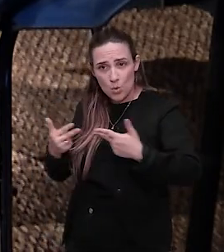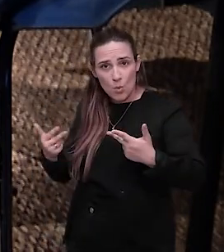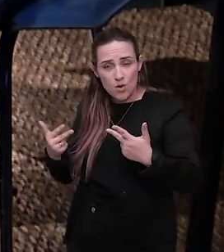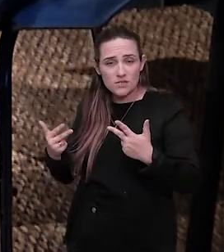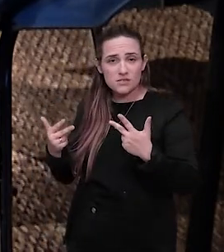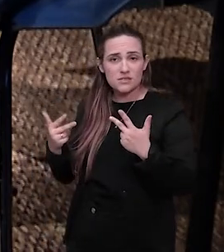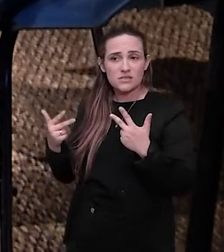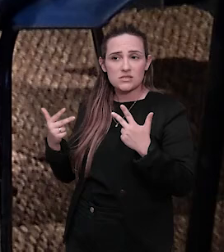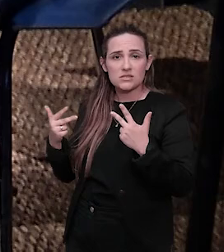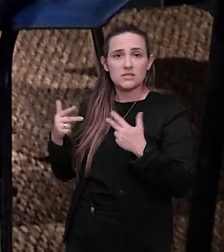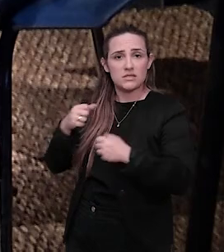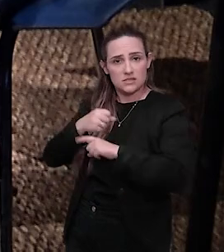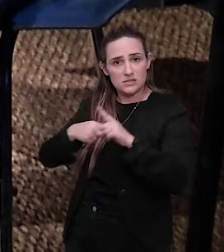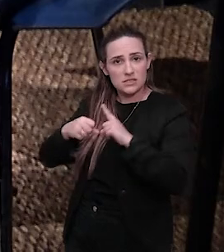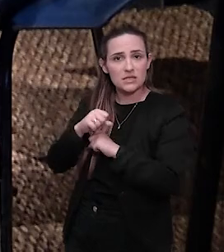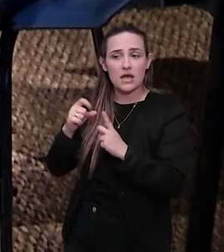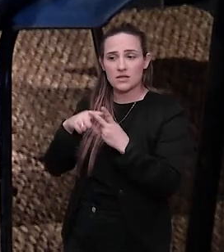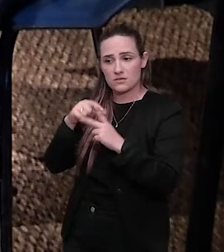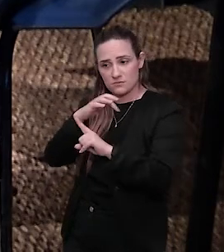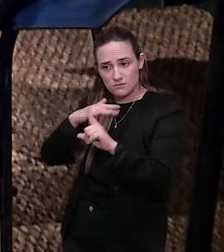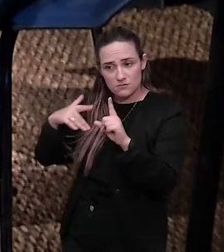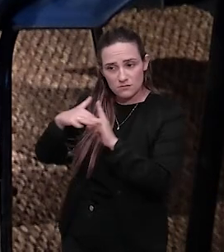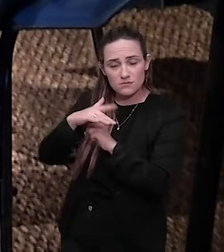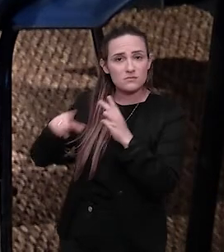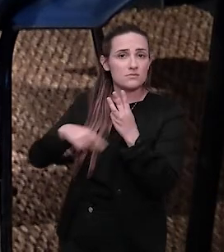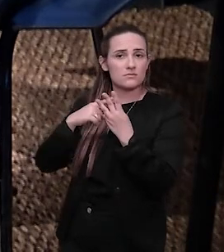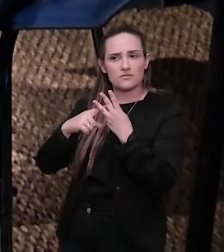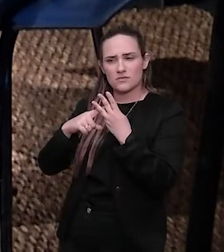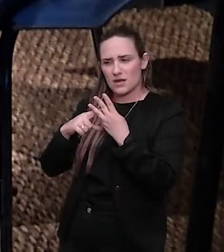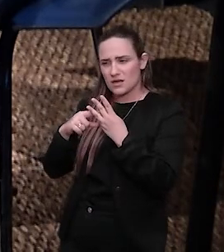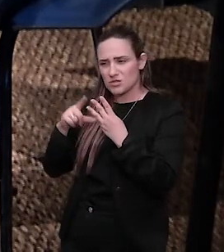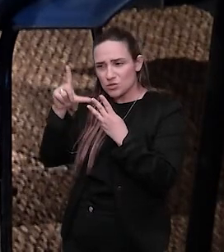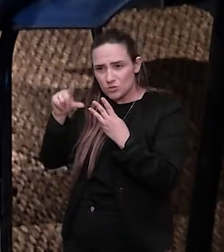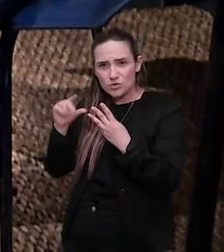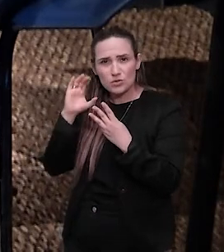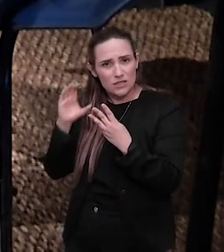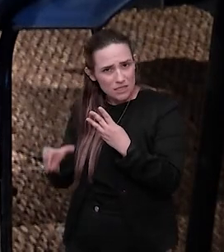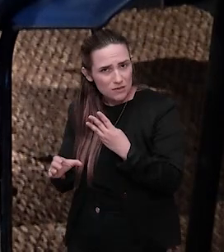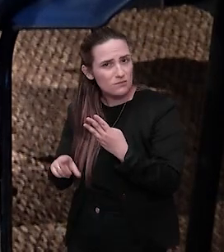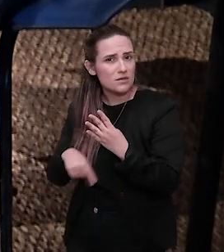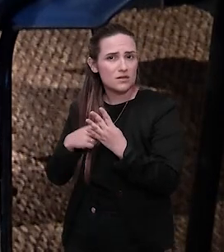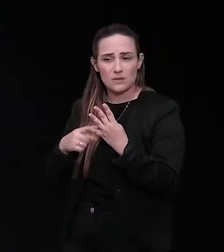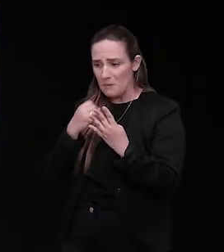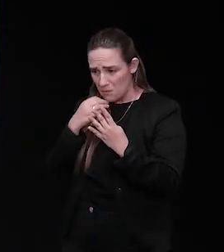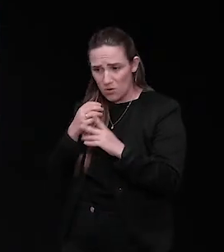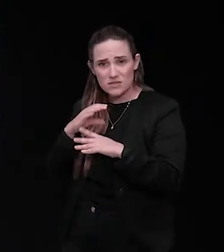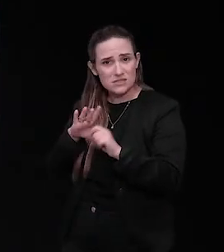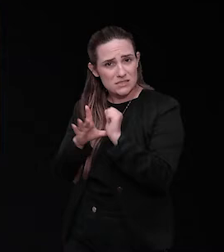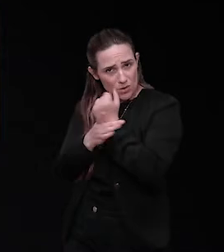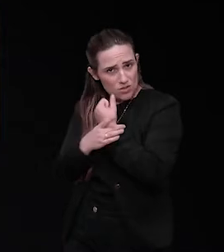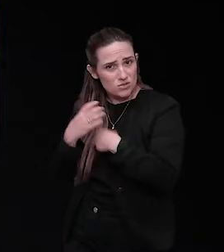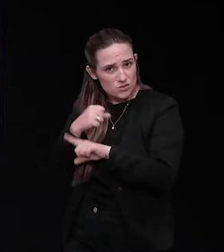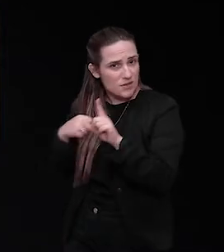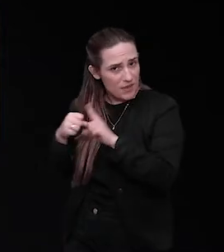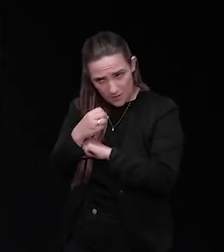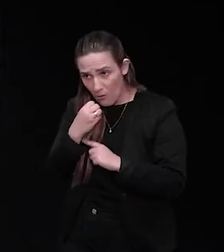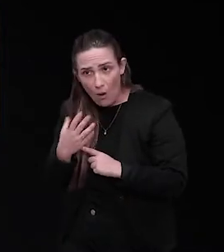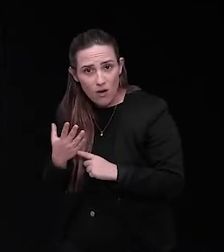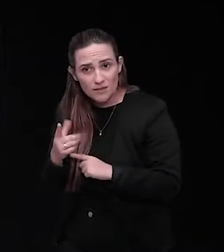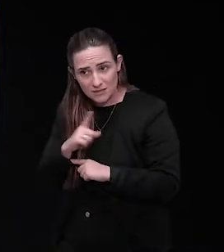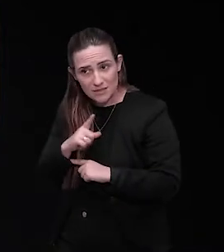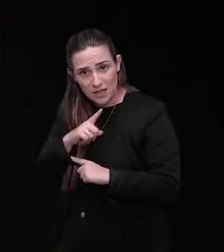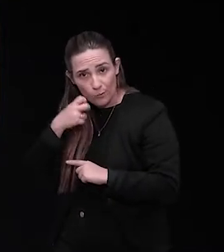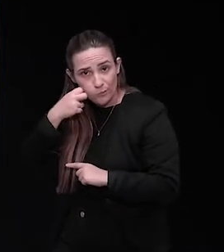protegendo o meio ambiente, está combatendo o crime organizado, está trazendo estabilidade para a sociedade. Então, esse Ministério Público,